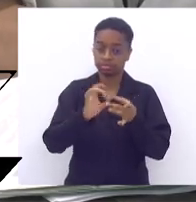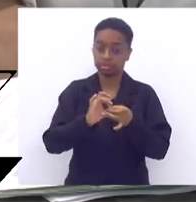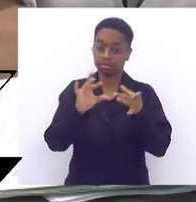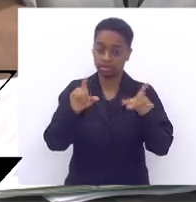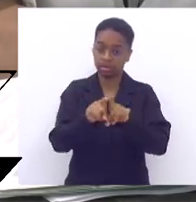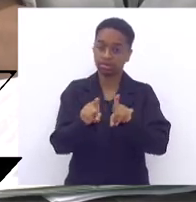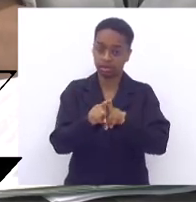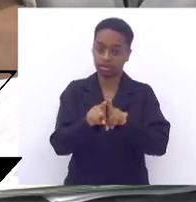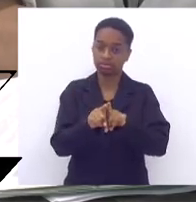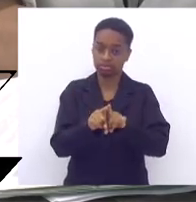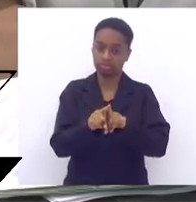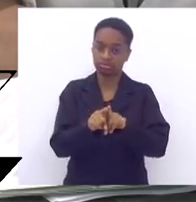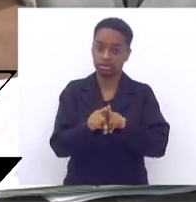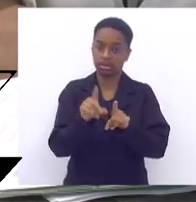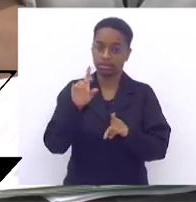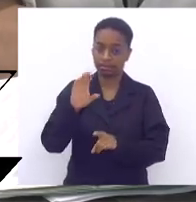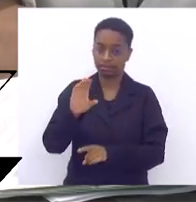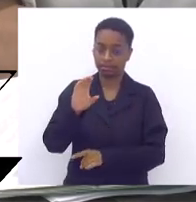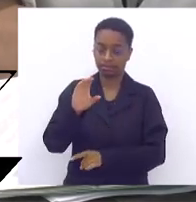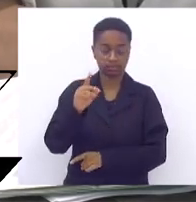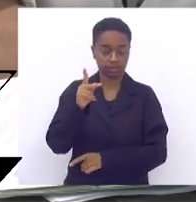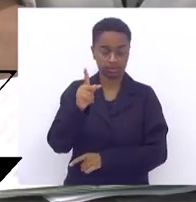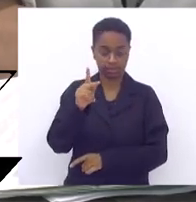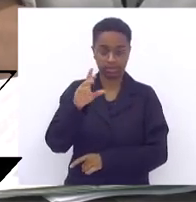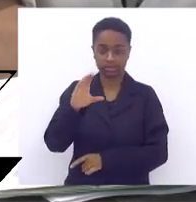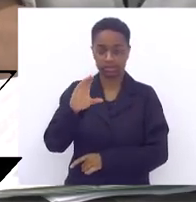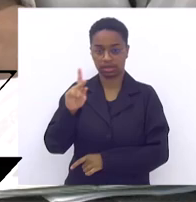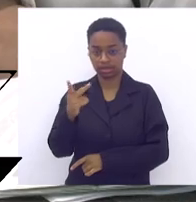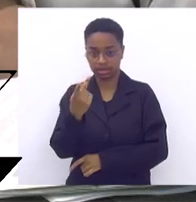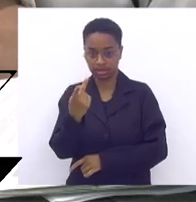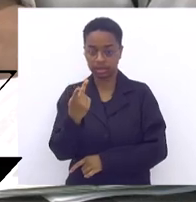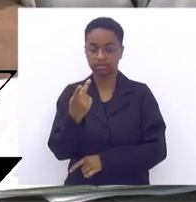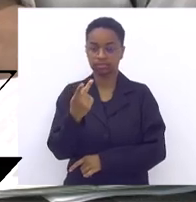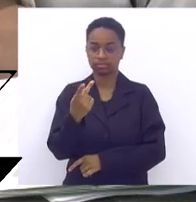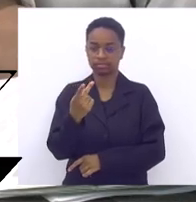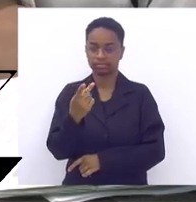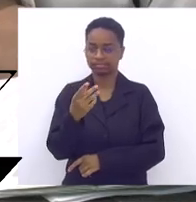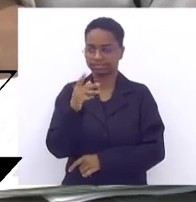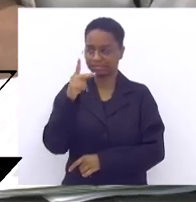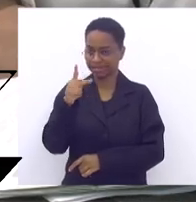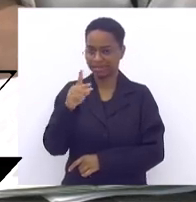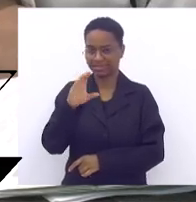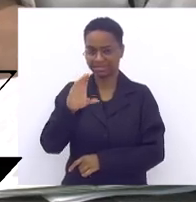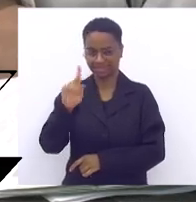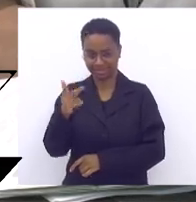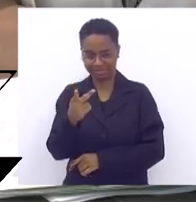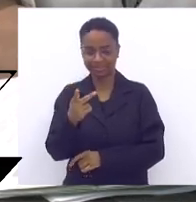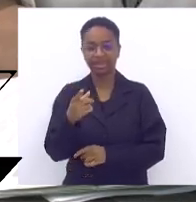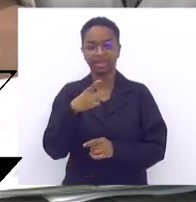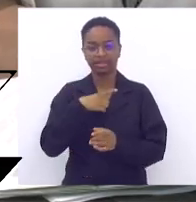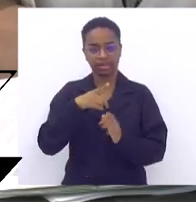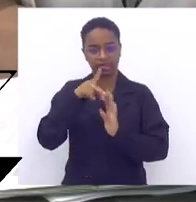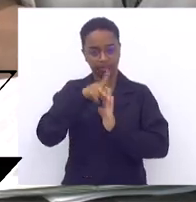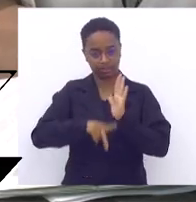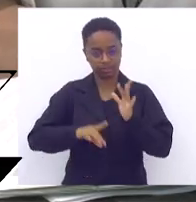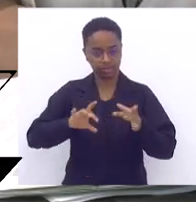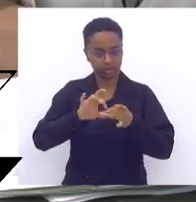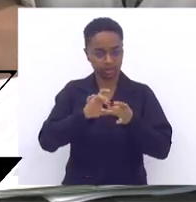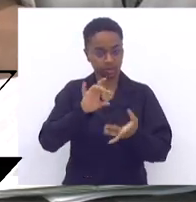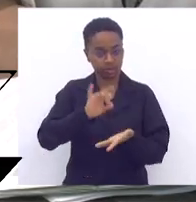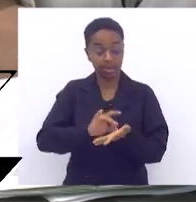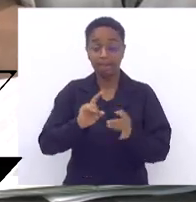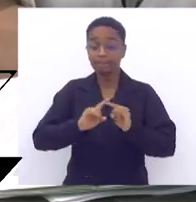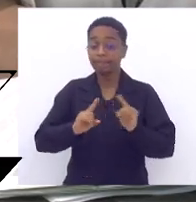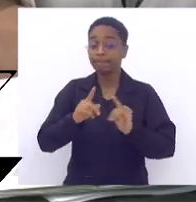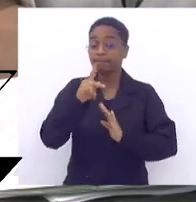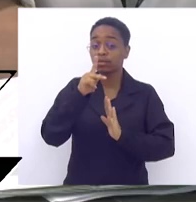até, as PCHs. Estavam no projeto original. Na verdade, esse projeto não é